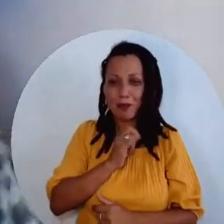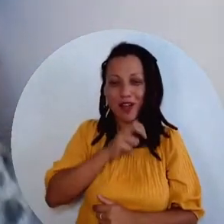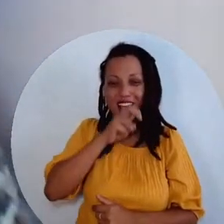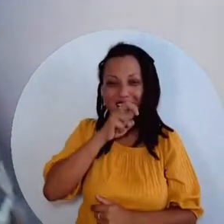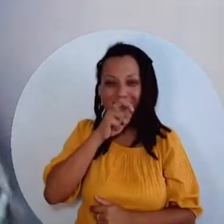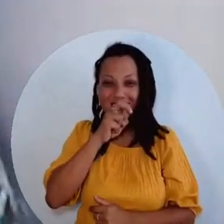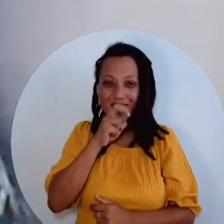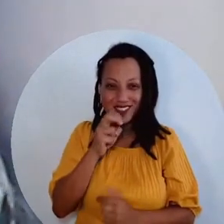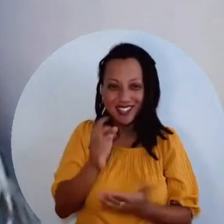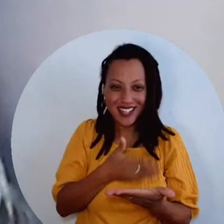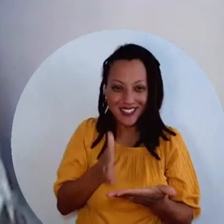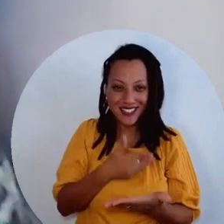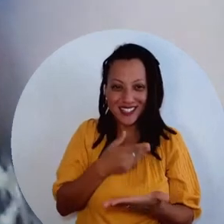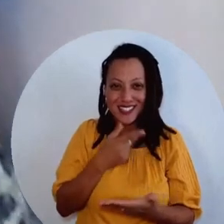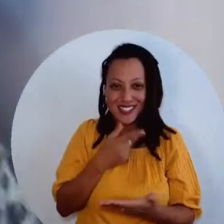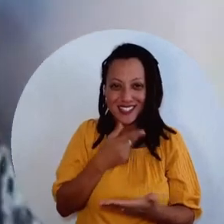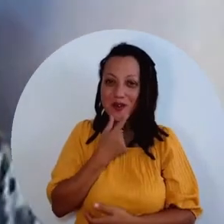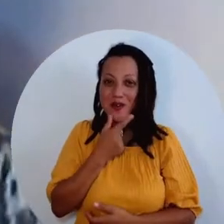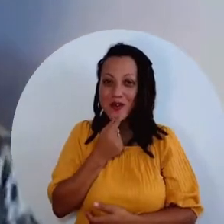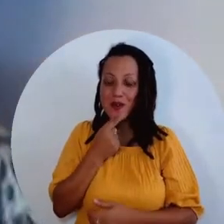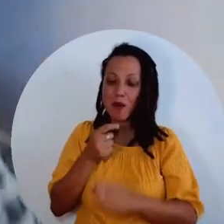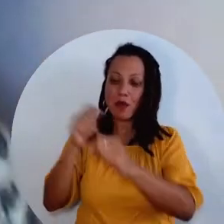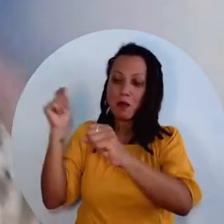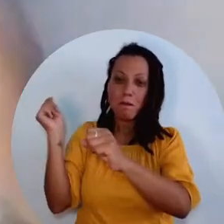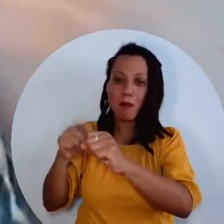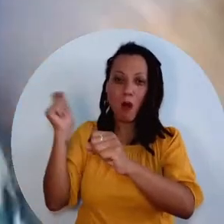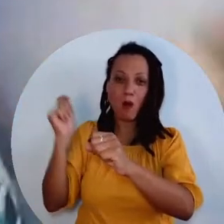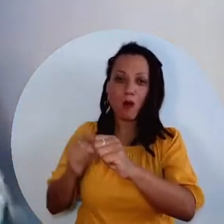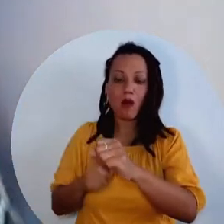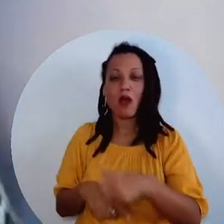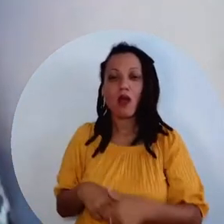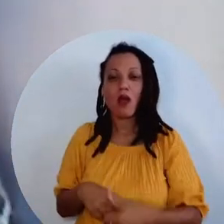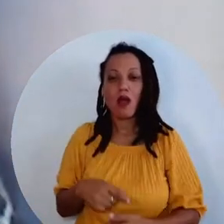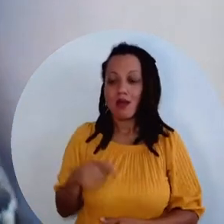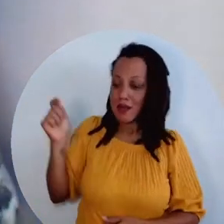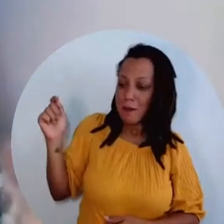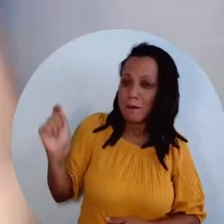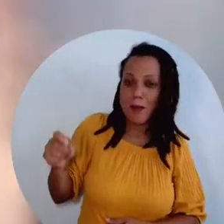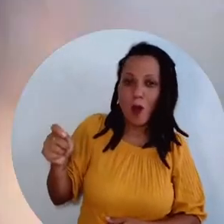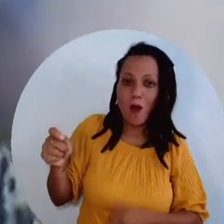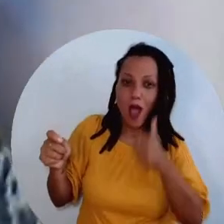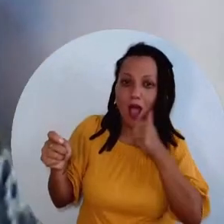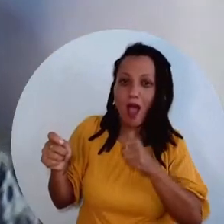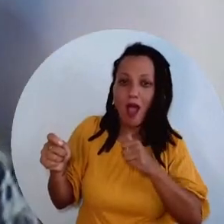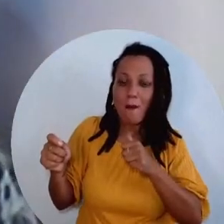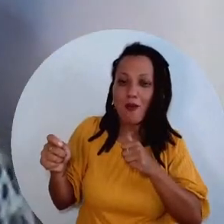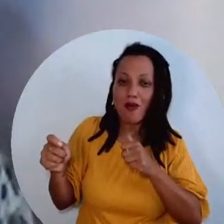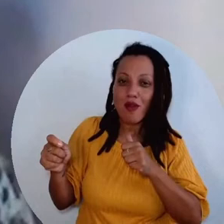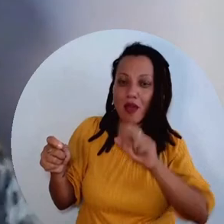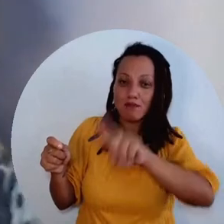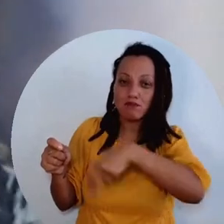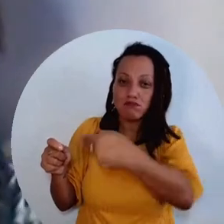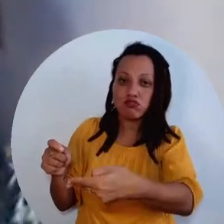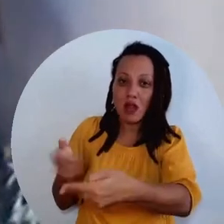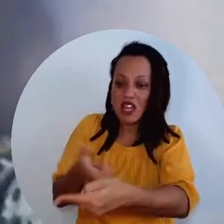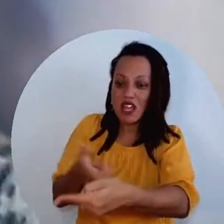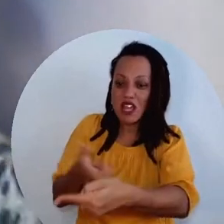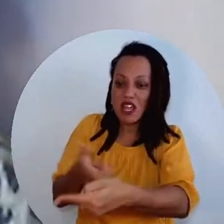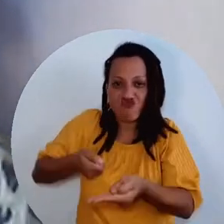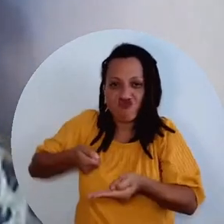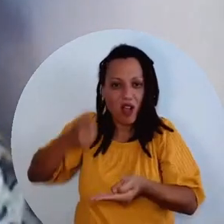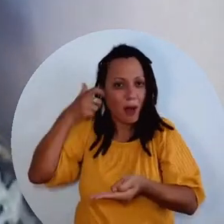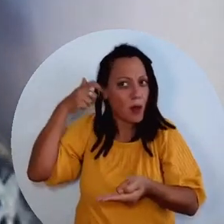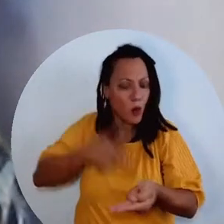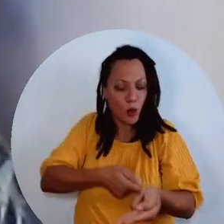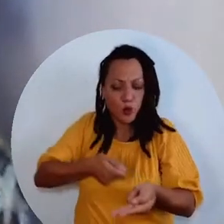Mônica, Piteco, né? O cara lá dá uma marretada na cabeça da mulher e arrasta ela pelo cabelo. É essa imagem romantizada mesmo, de que as